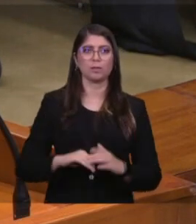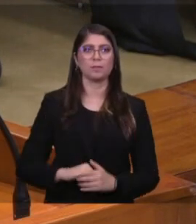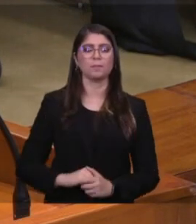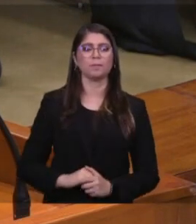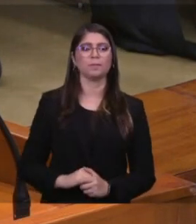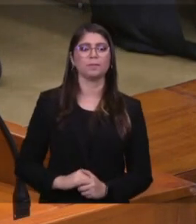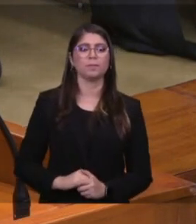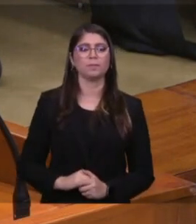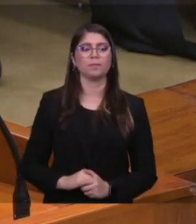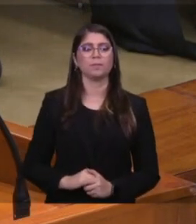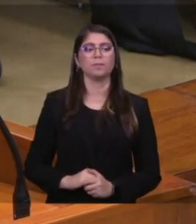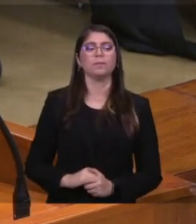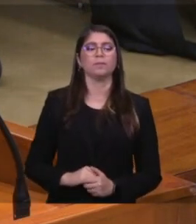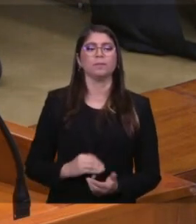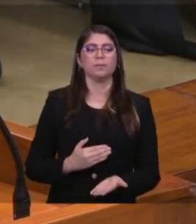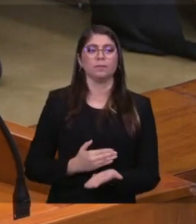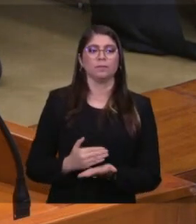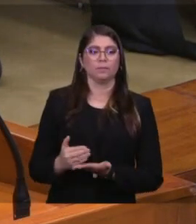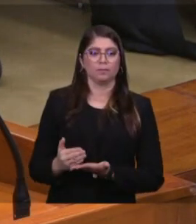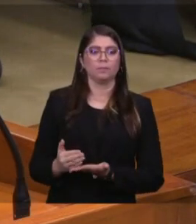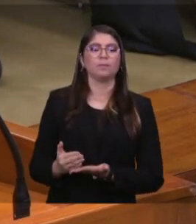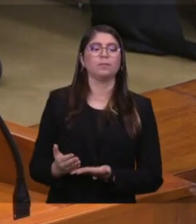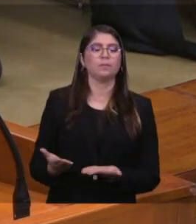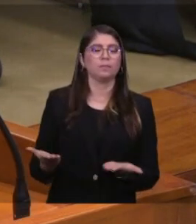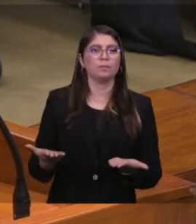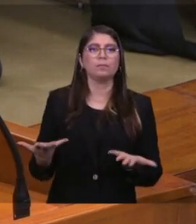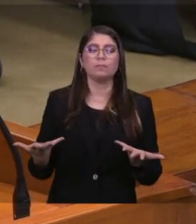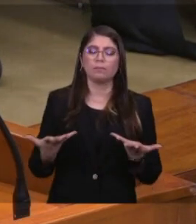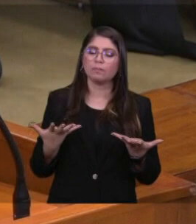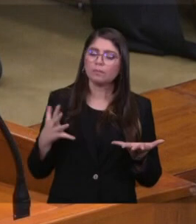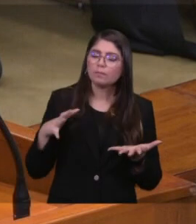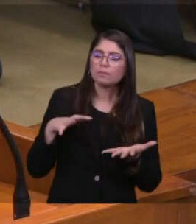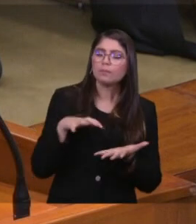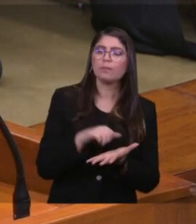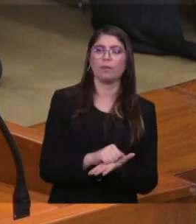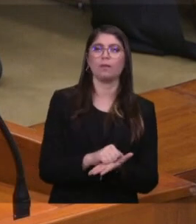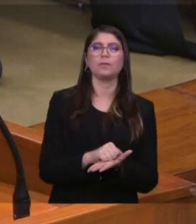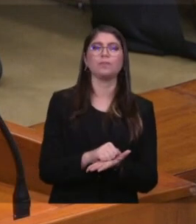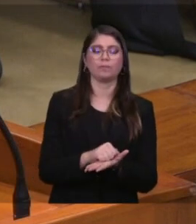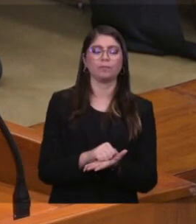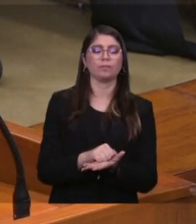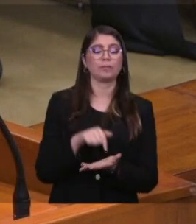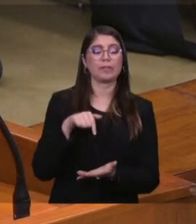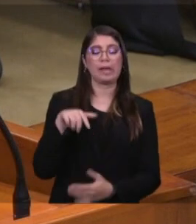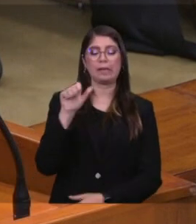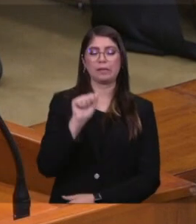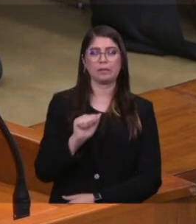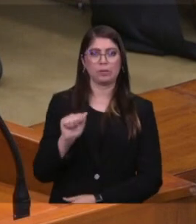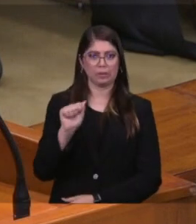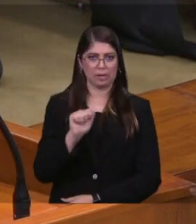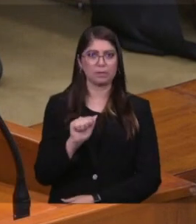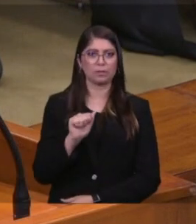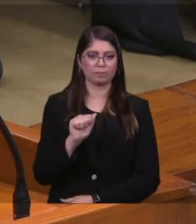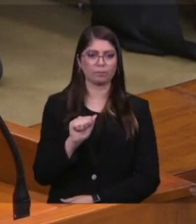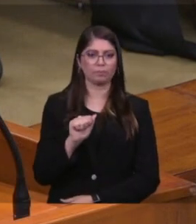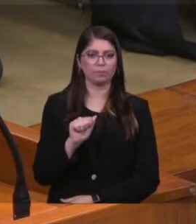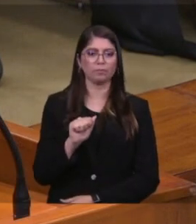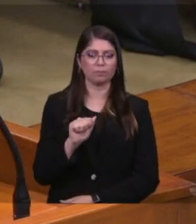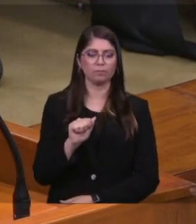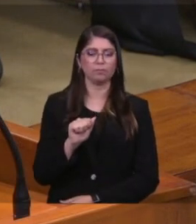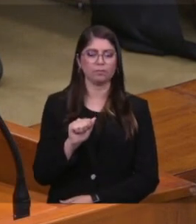e, inicialmente, gostaria de registrar aqui que a associação, ministro Fux,